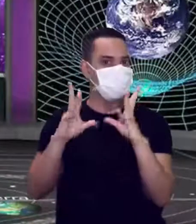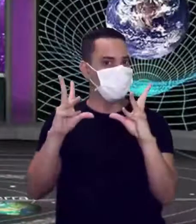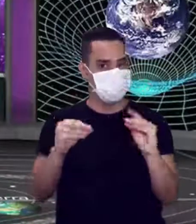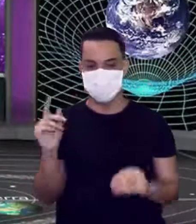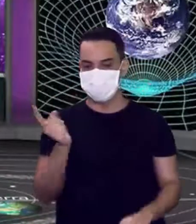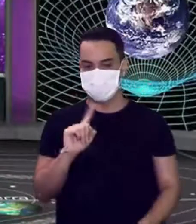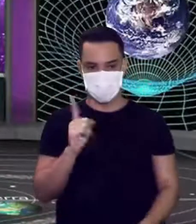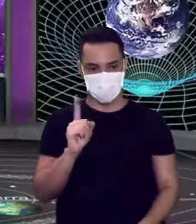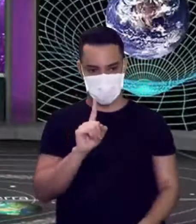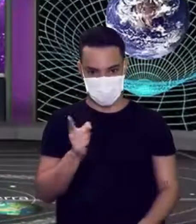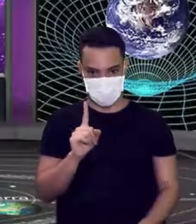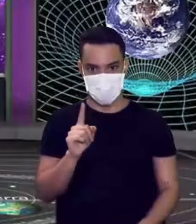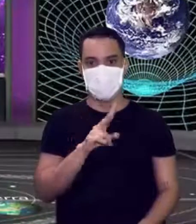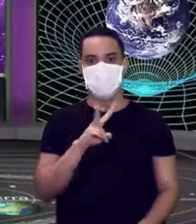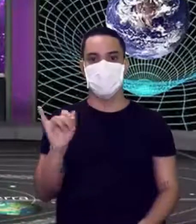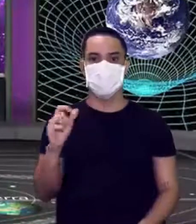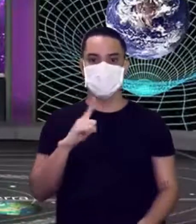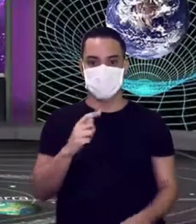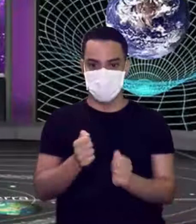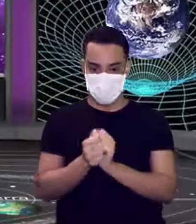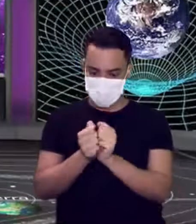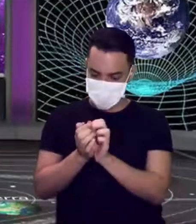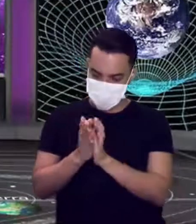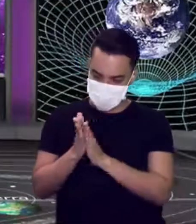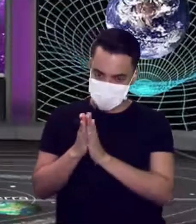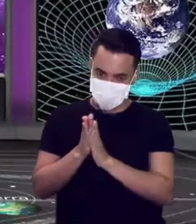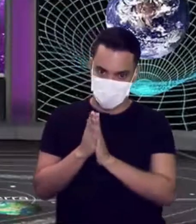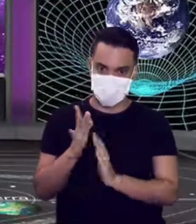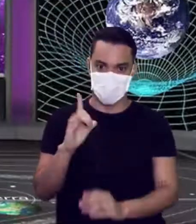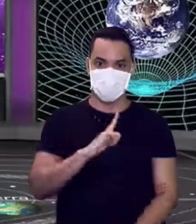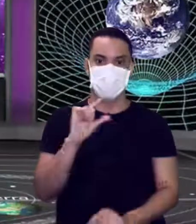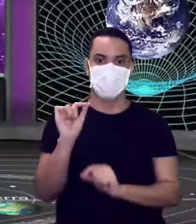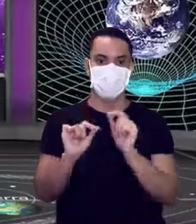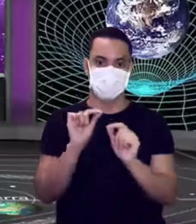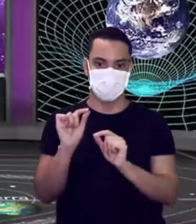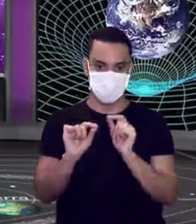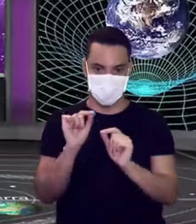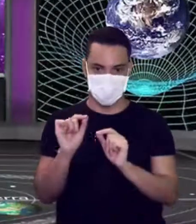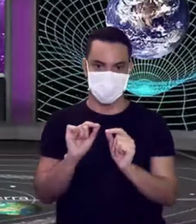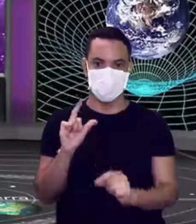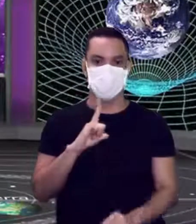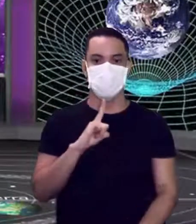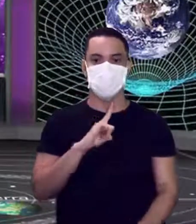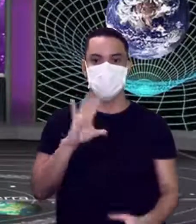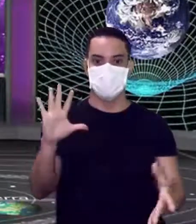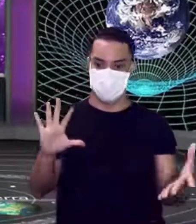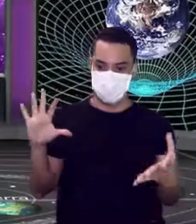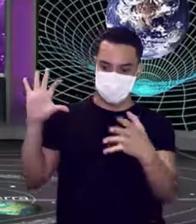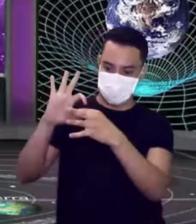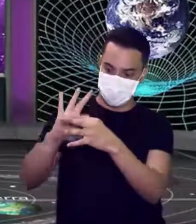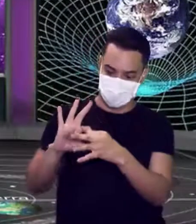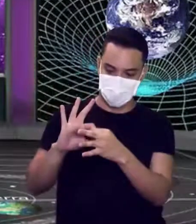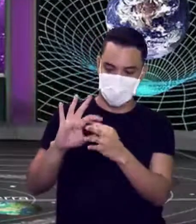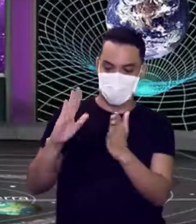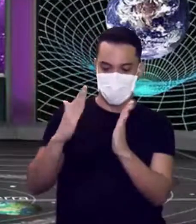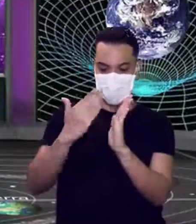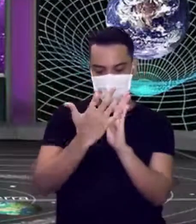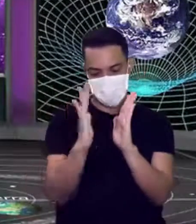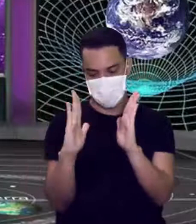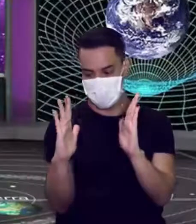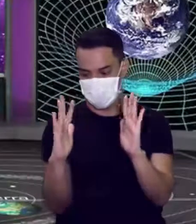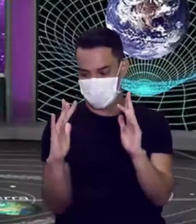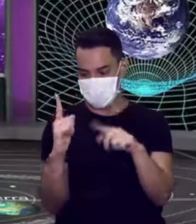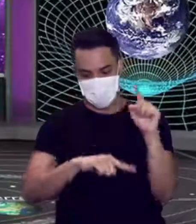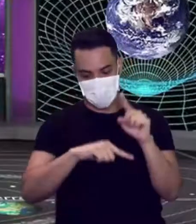elétrons, tá? Ele vai, se eu atritar, eu vou ter uma parte que vai migrar, né? Vamos colocar dessa forma para o